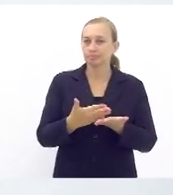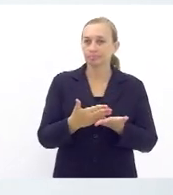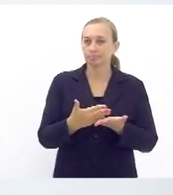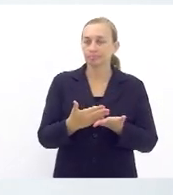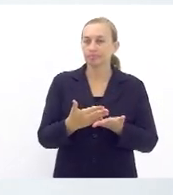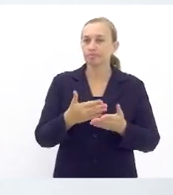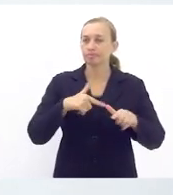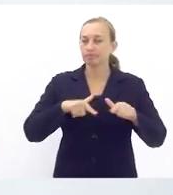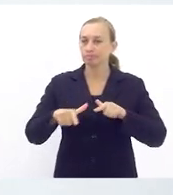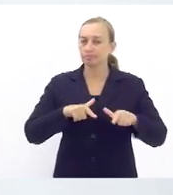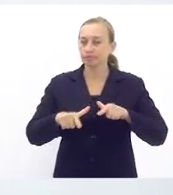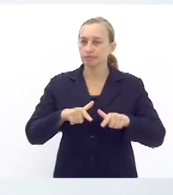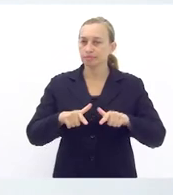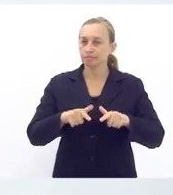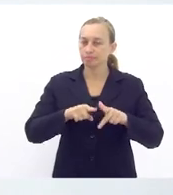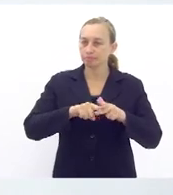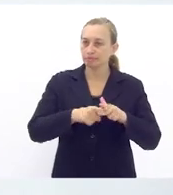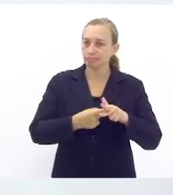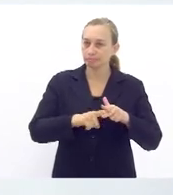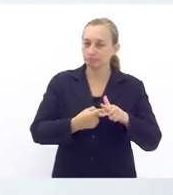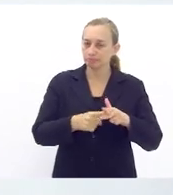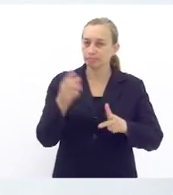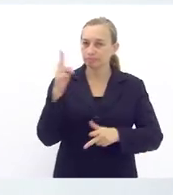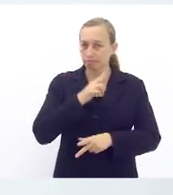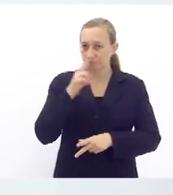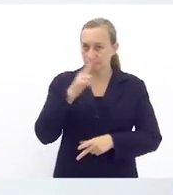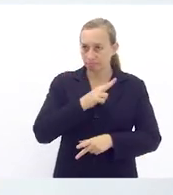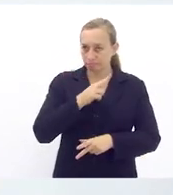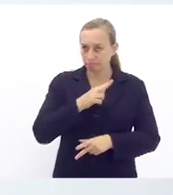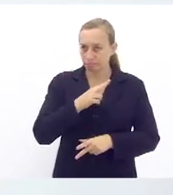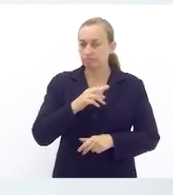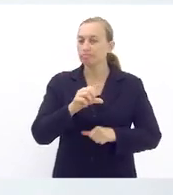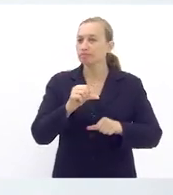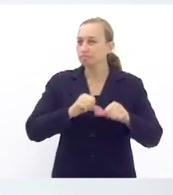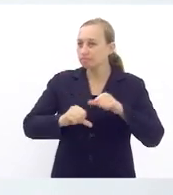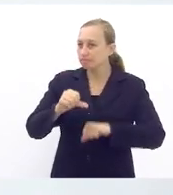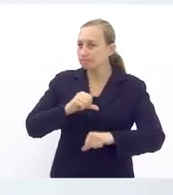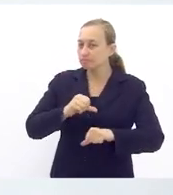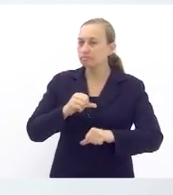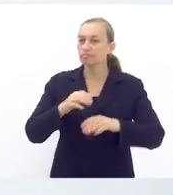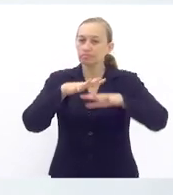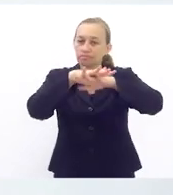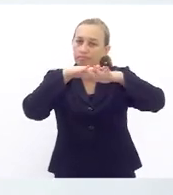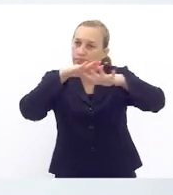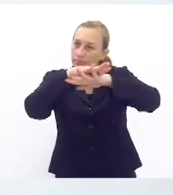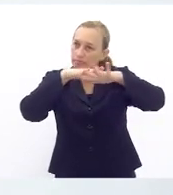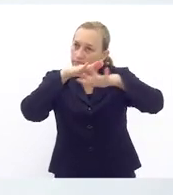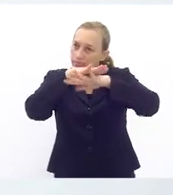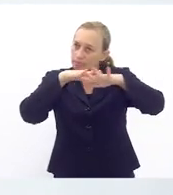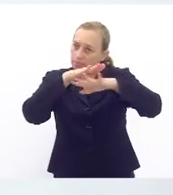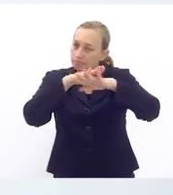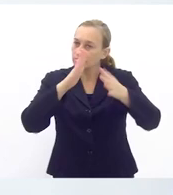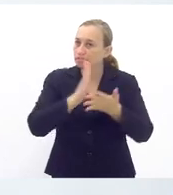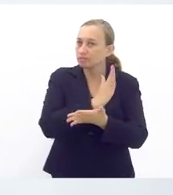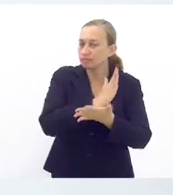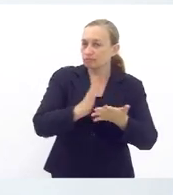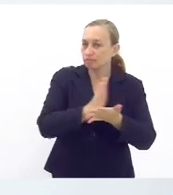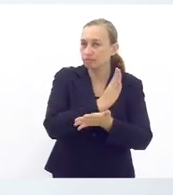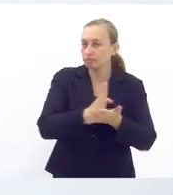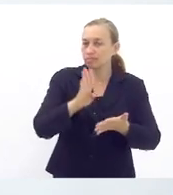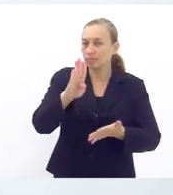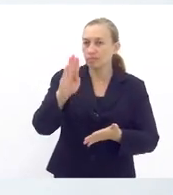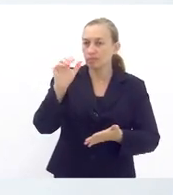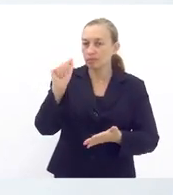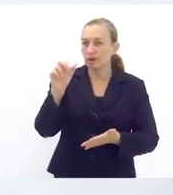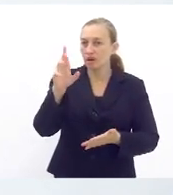serviços de conservação e manutenção mais imediatos e aí são troca de telhas inspecionar alguns barrotes para